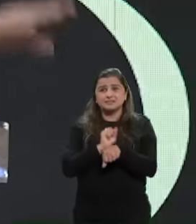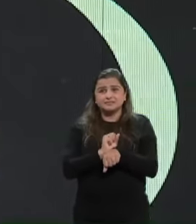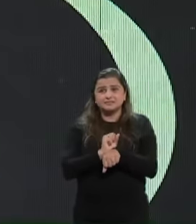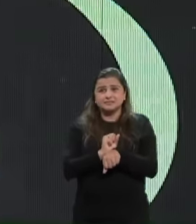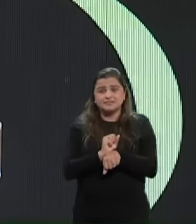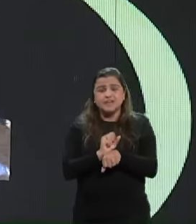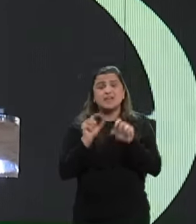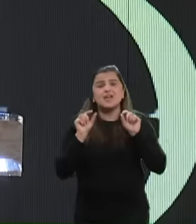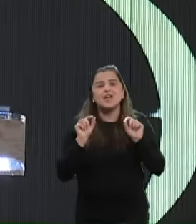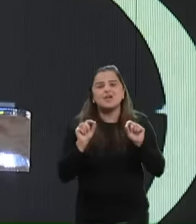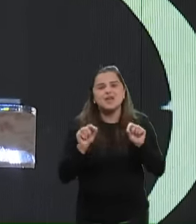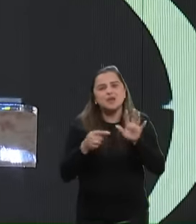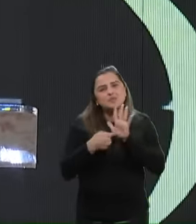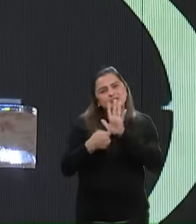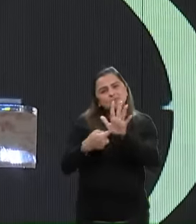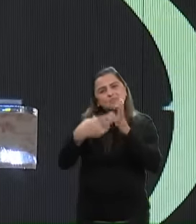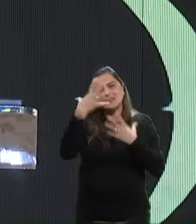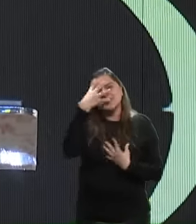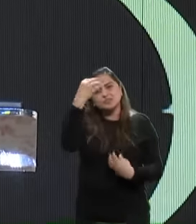fé.